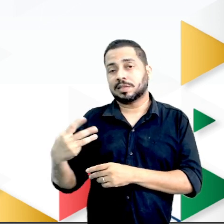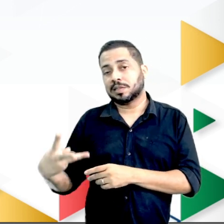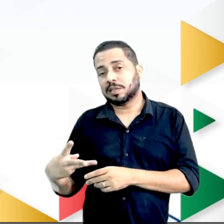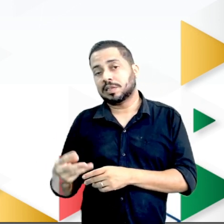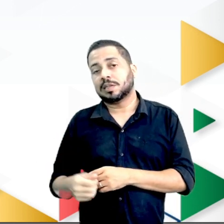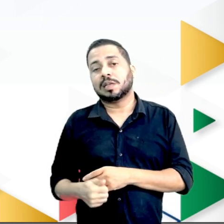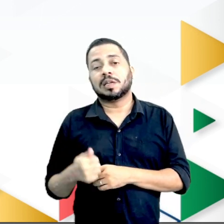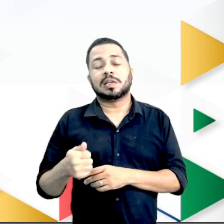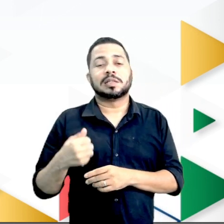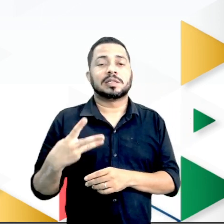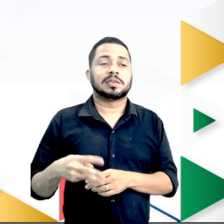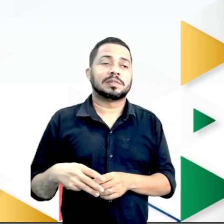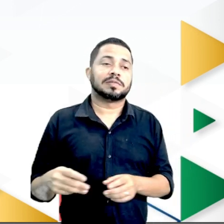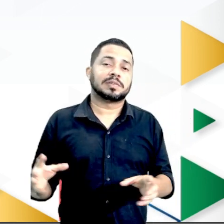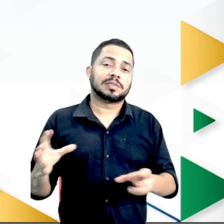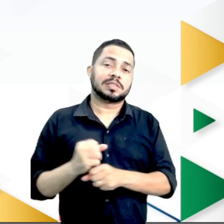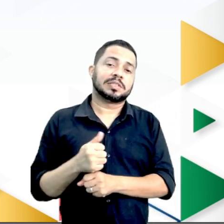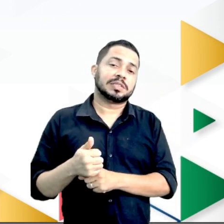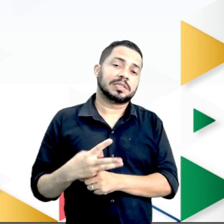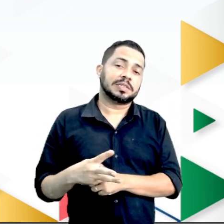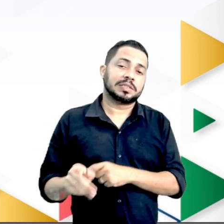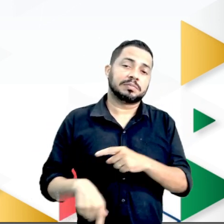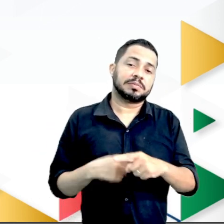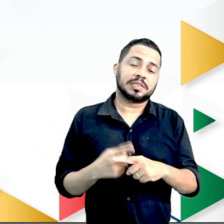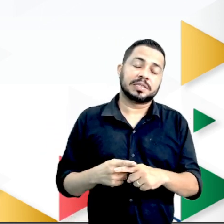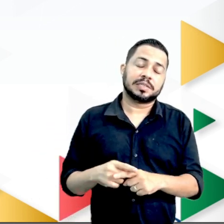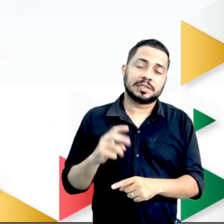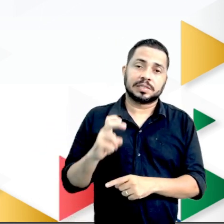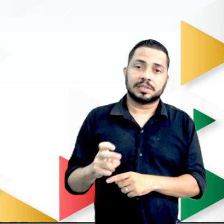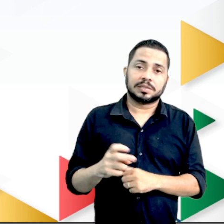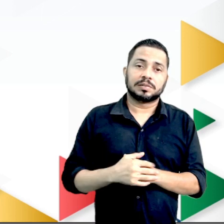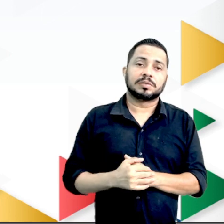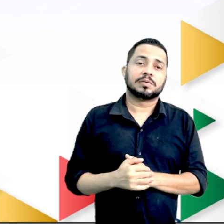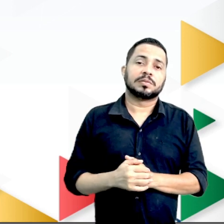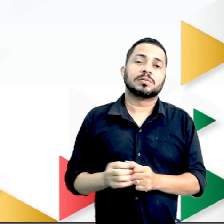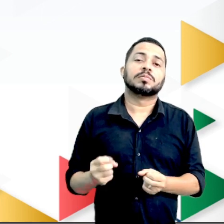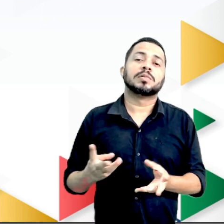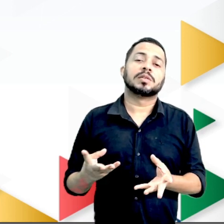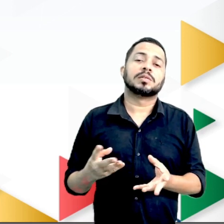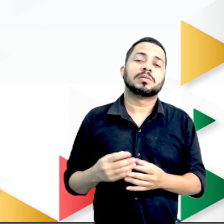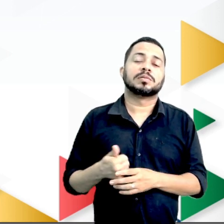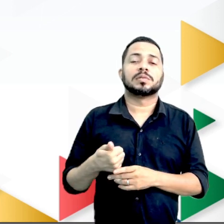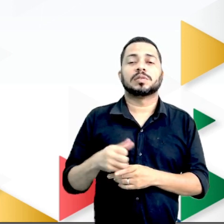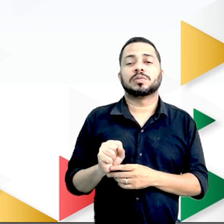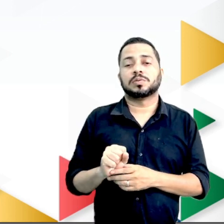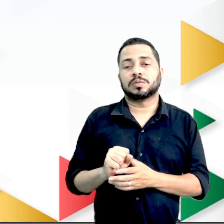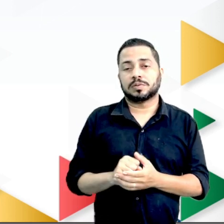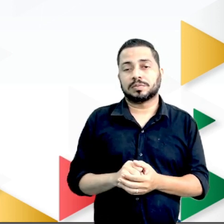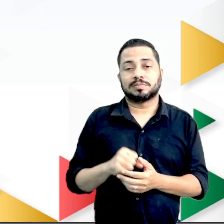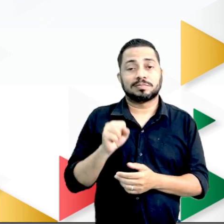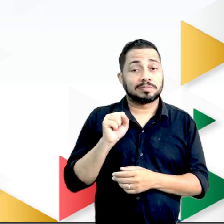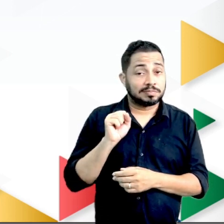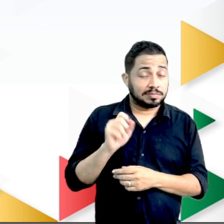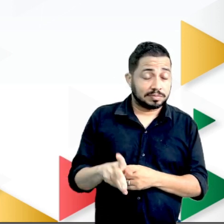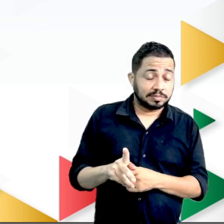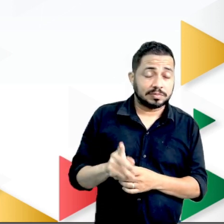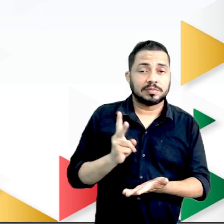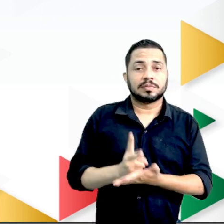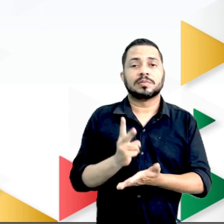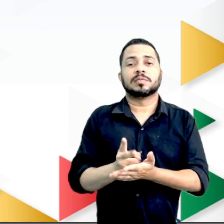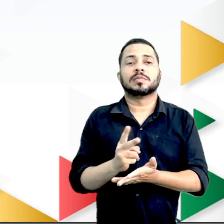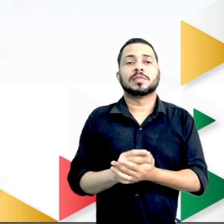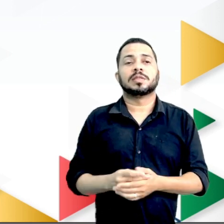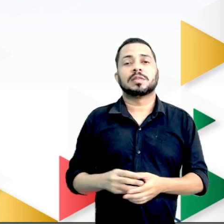E o A3 vale 13, vai ficar 13 mais 5, que vai dar quanto? 18. Beleza? A sequência agora